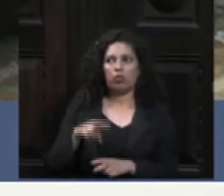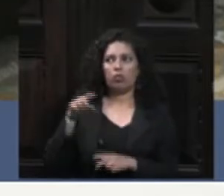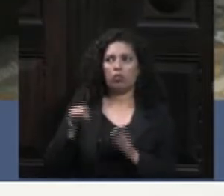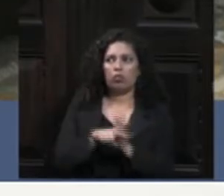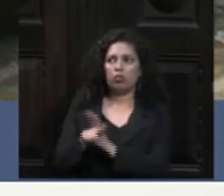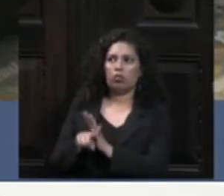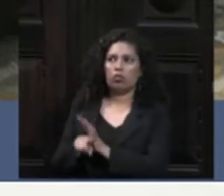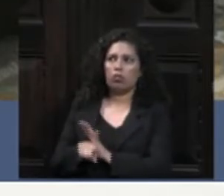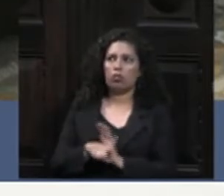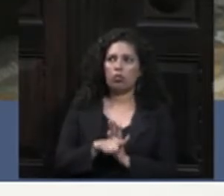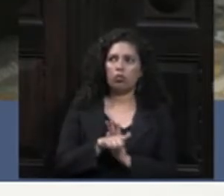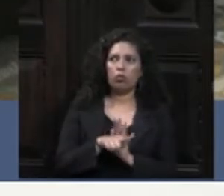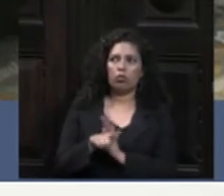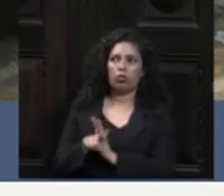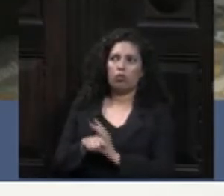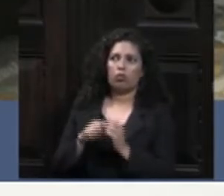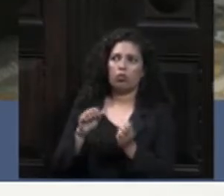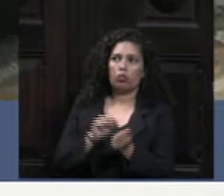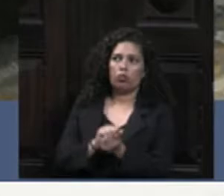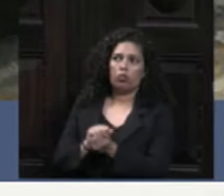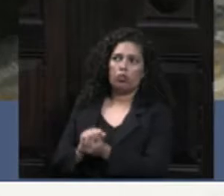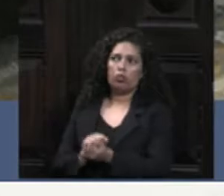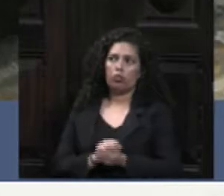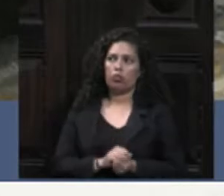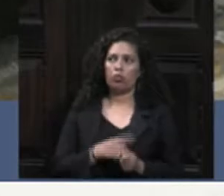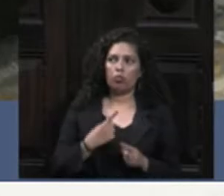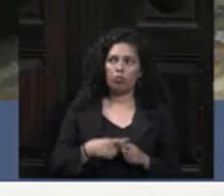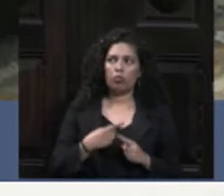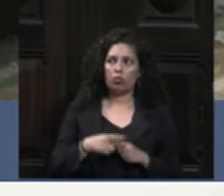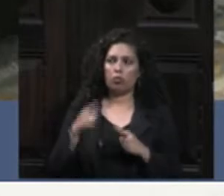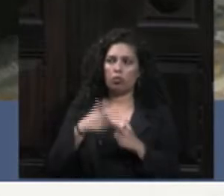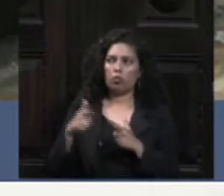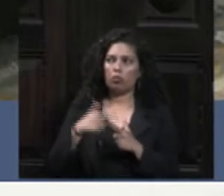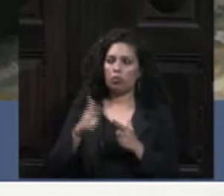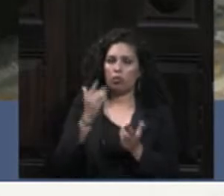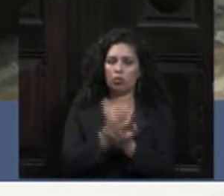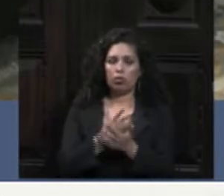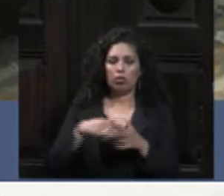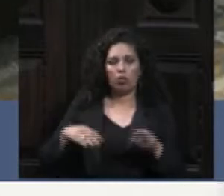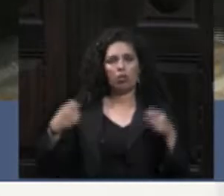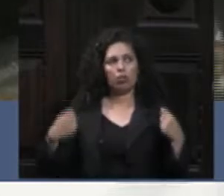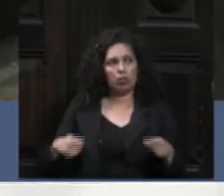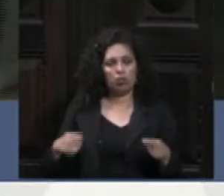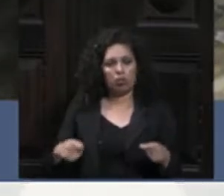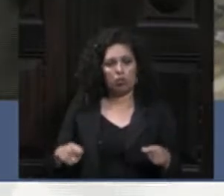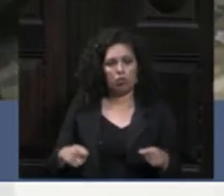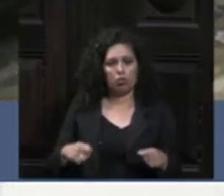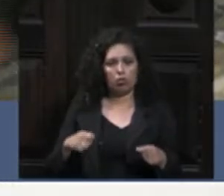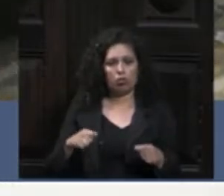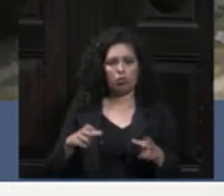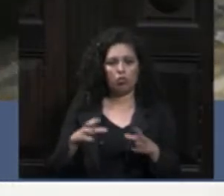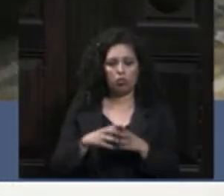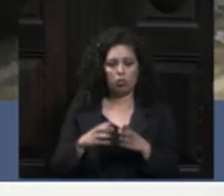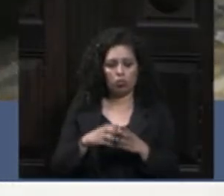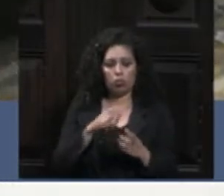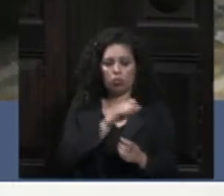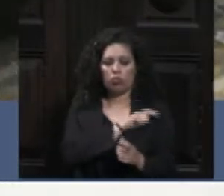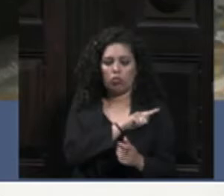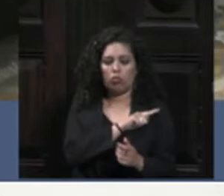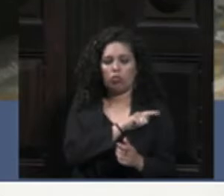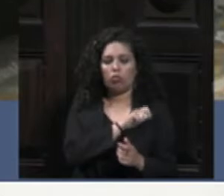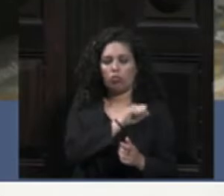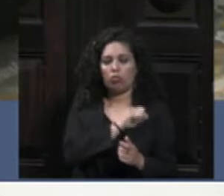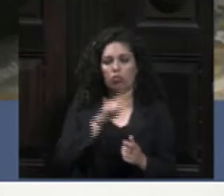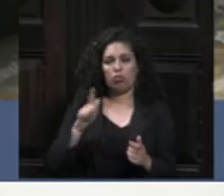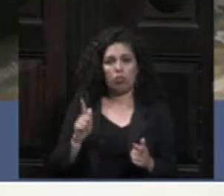para que se destrave essa situação e o governo de São Gonçalo tem que buscar um acordo, tem que valorizar os